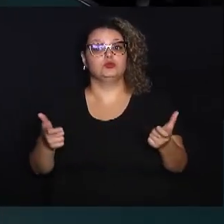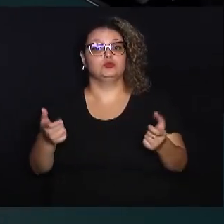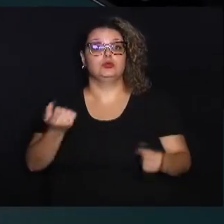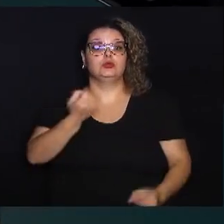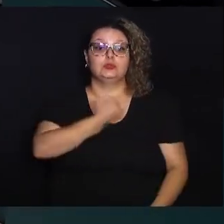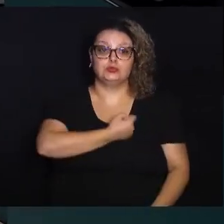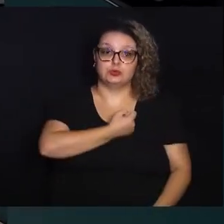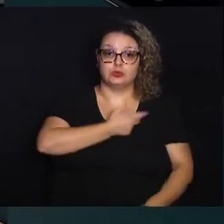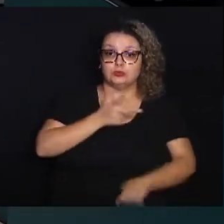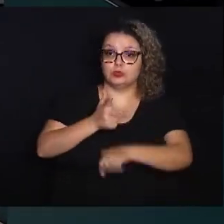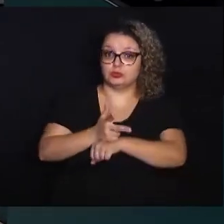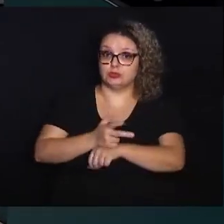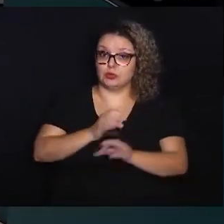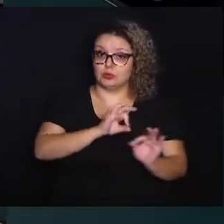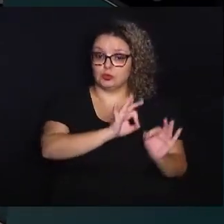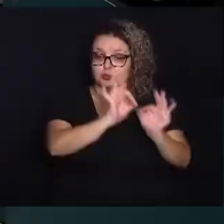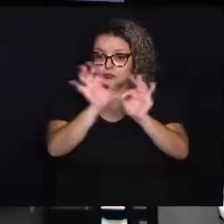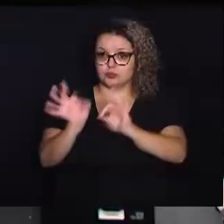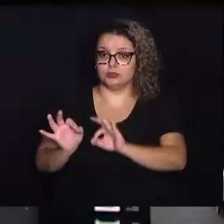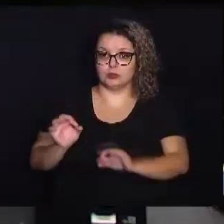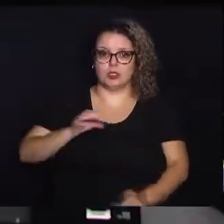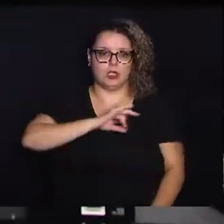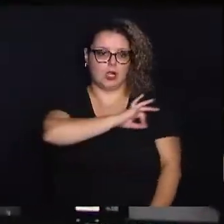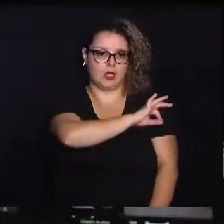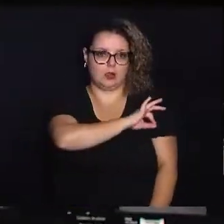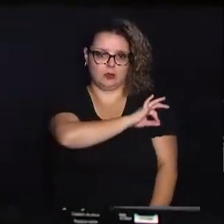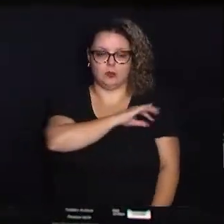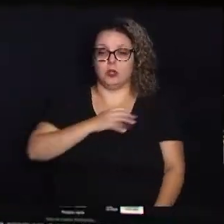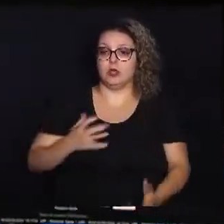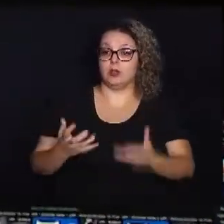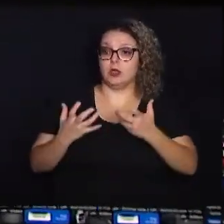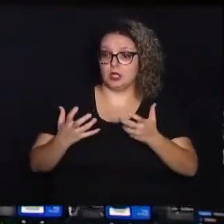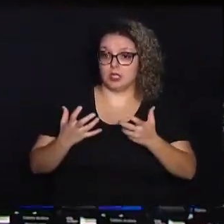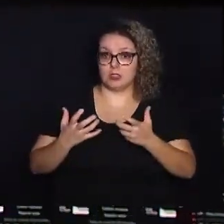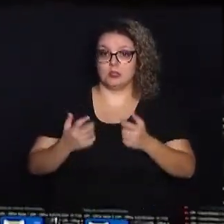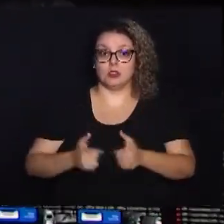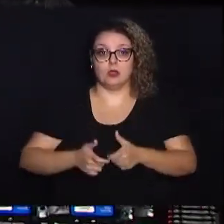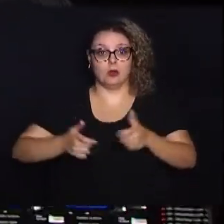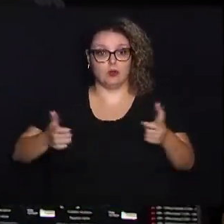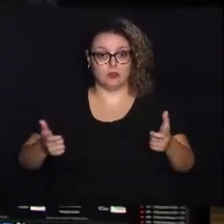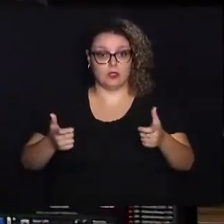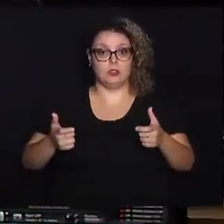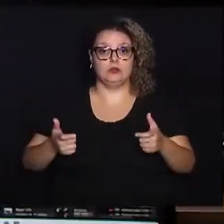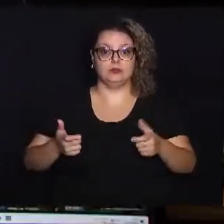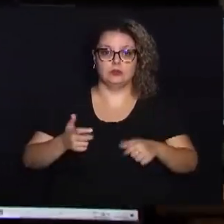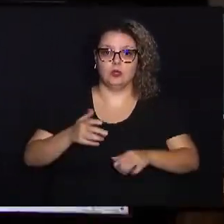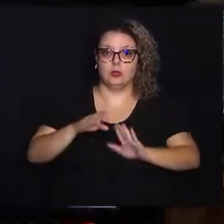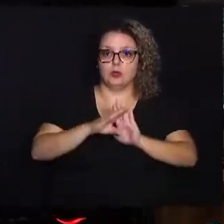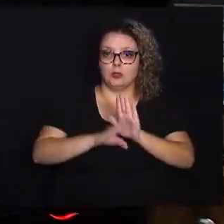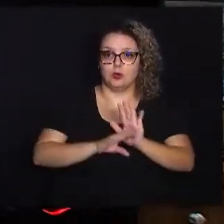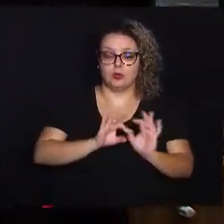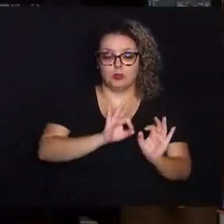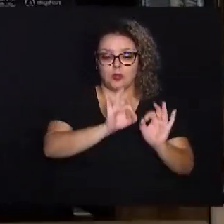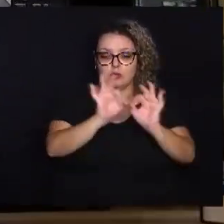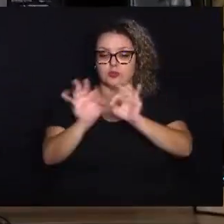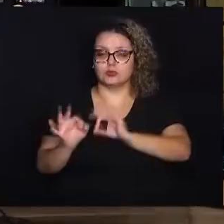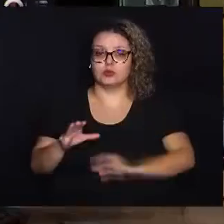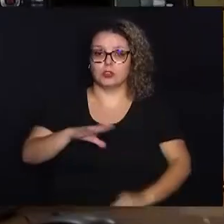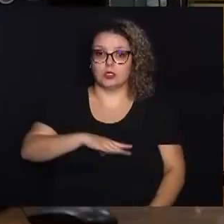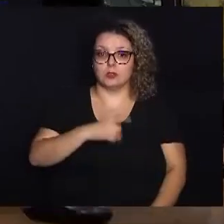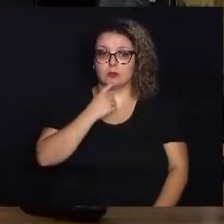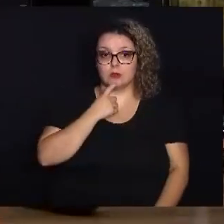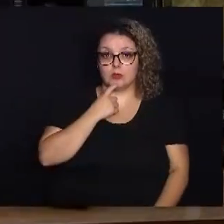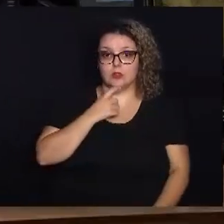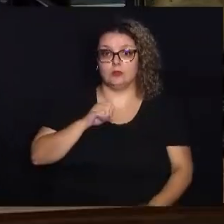aumentar o número de câmeras de vigilância a prefeitura pretende estender o programa monitora Campinas com a